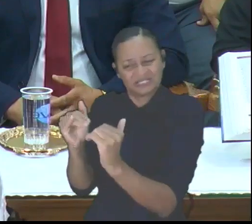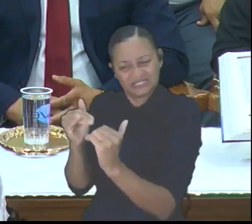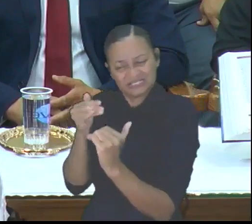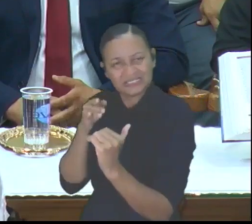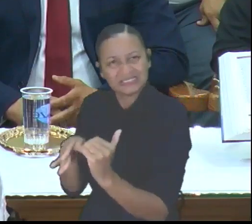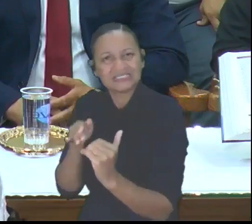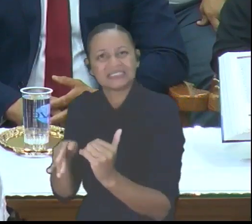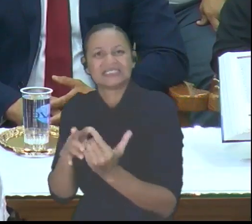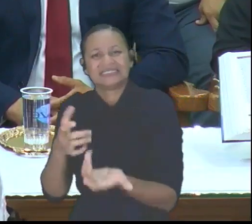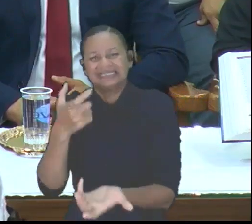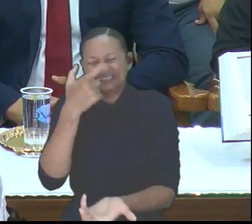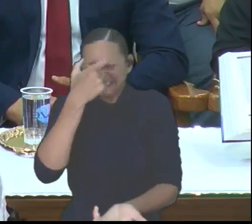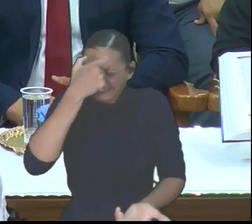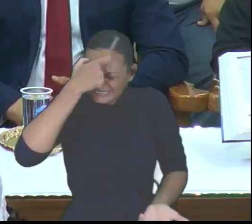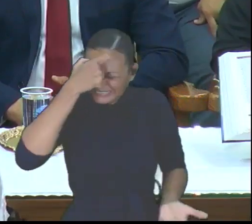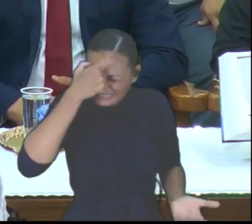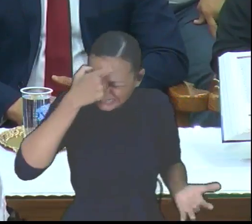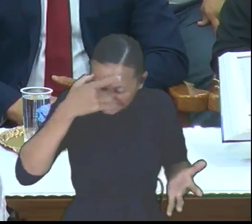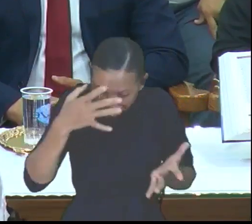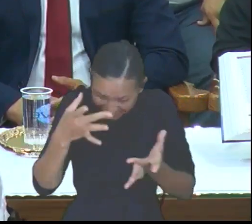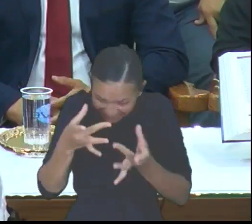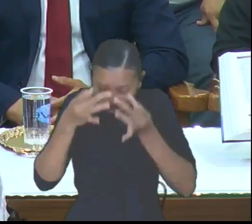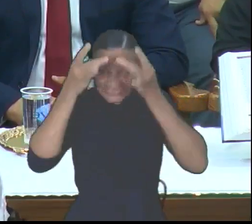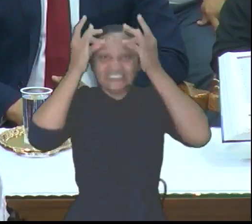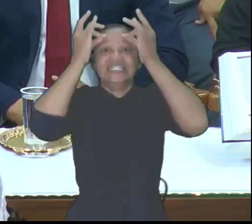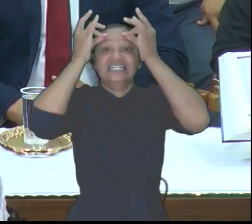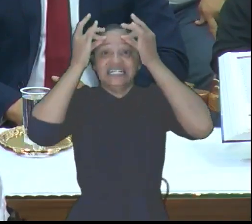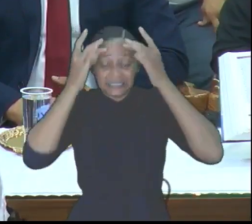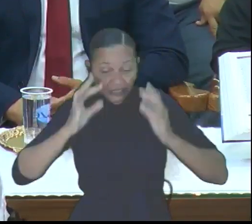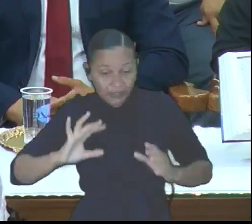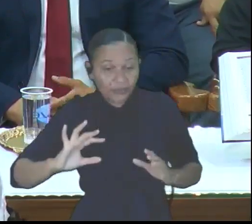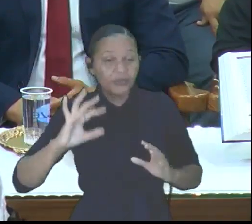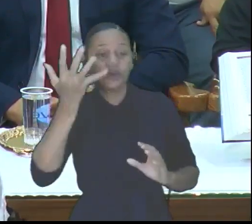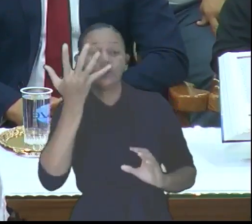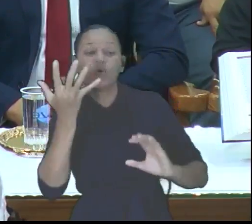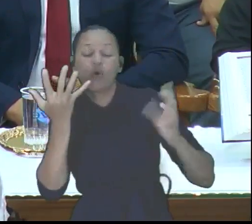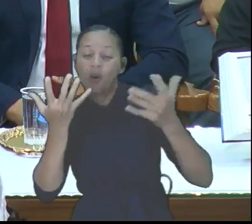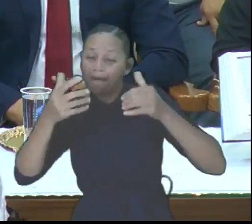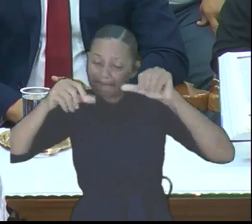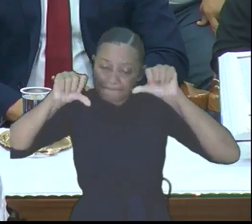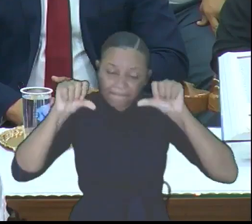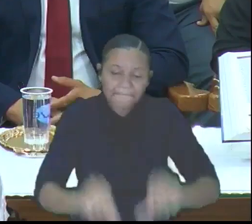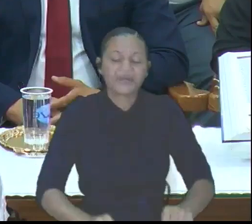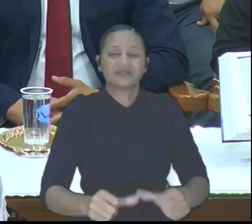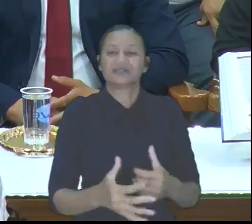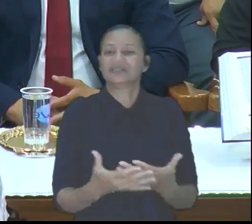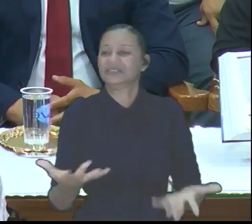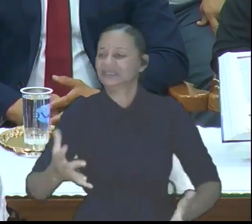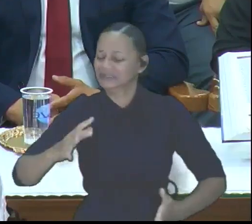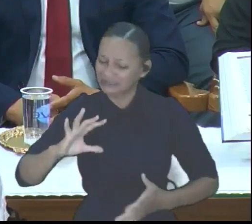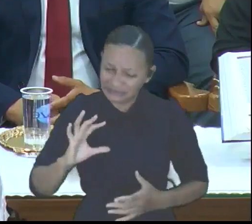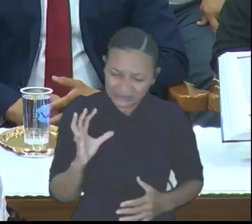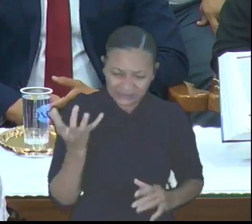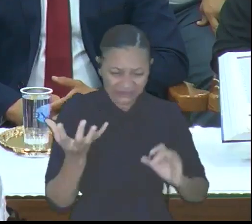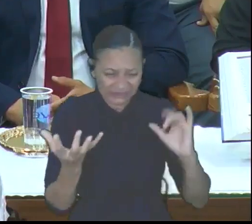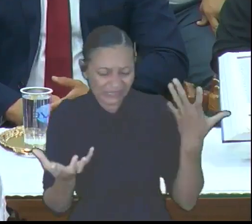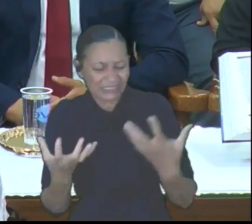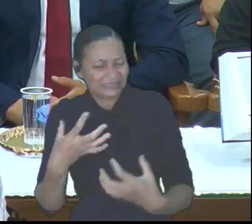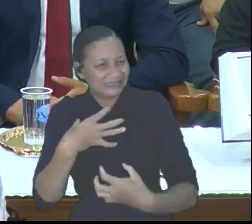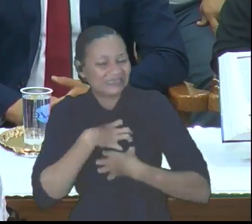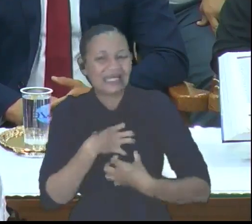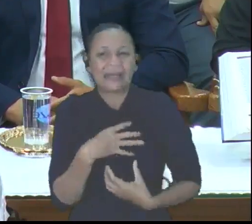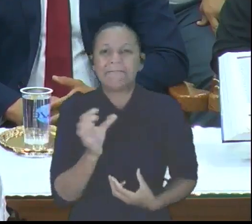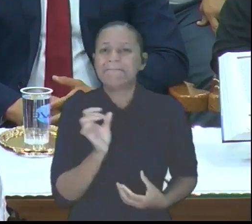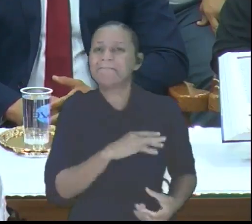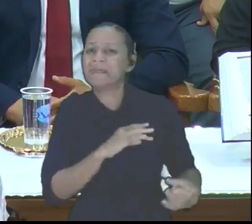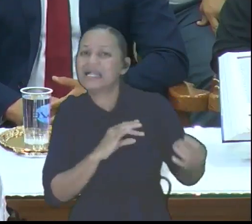uma consciência de que mesmo que aconteça o pior, mesmo que eu sinta medo,